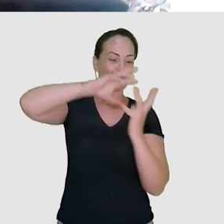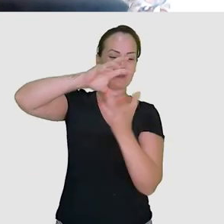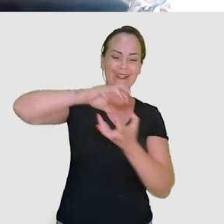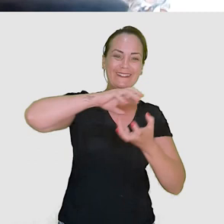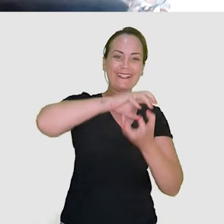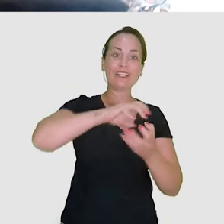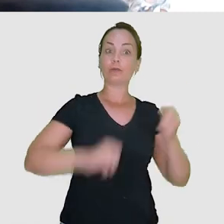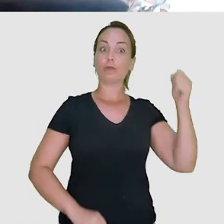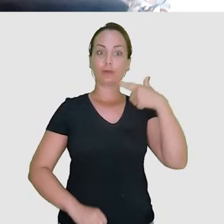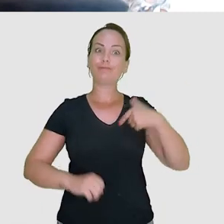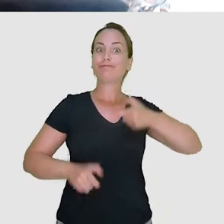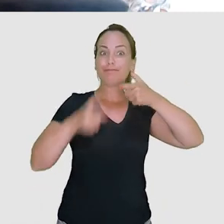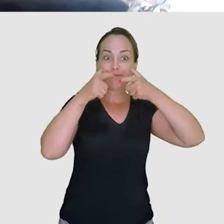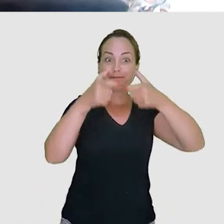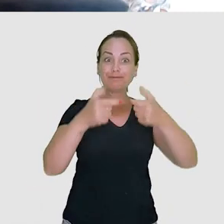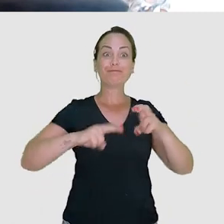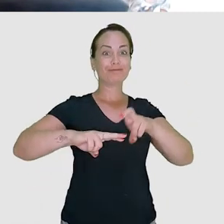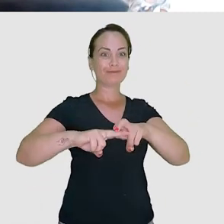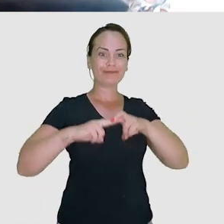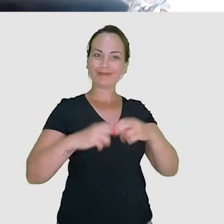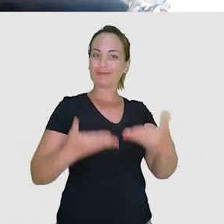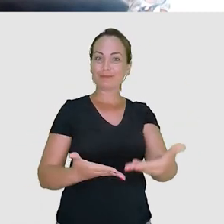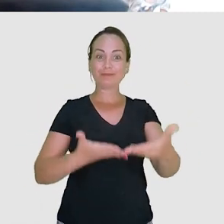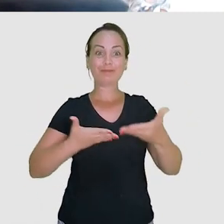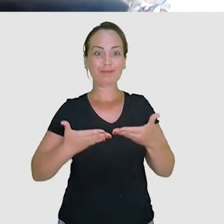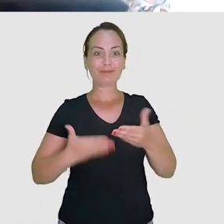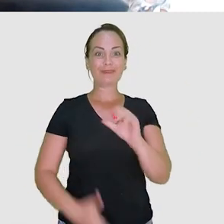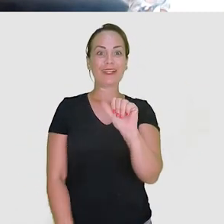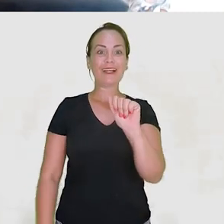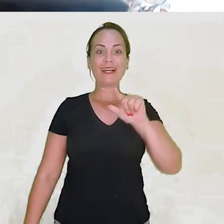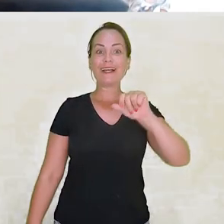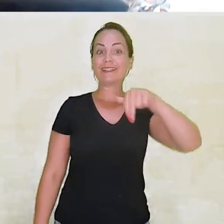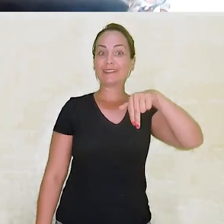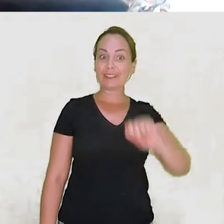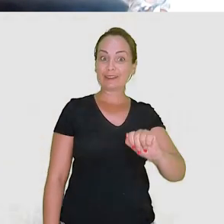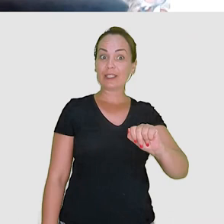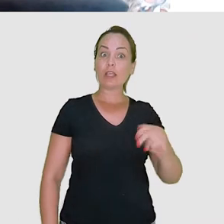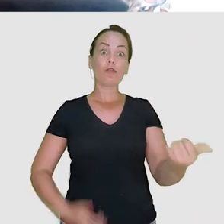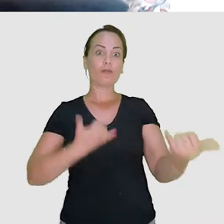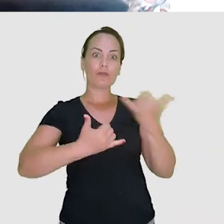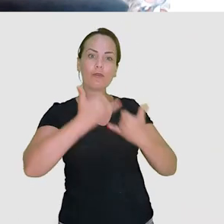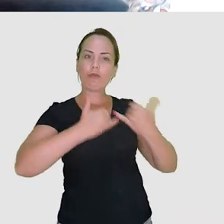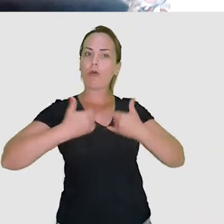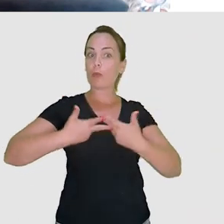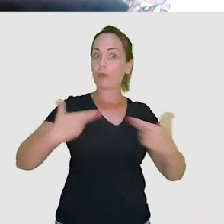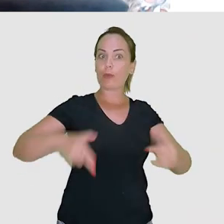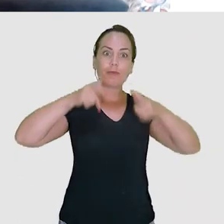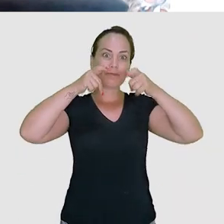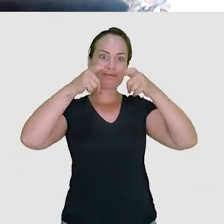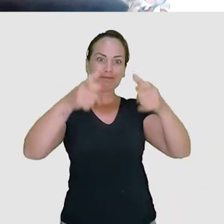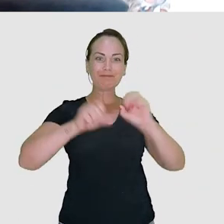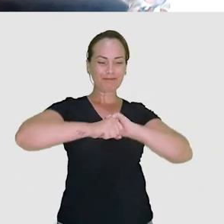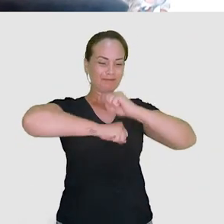o Sol, é muito interessante. E por isso, eu convidei o Alan. O Alan vai dizer para a gente muita